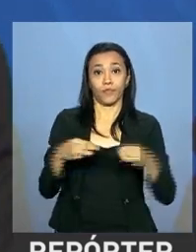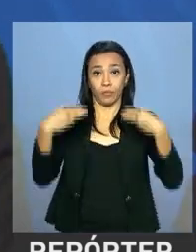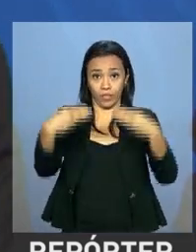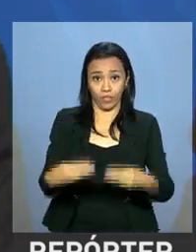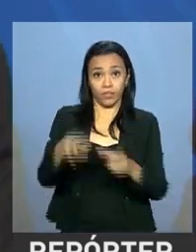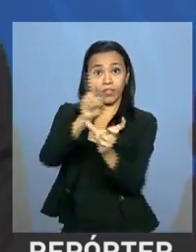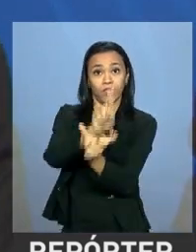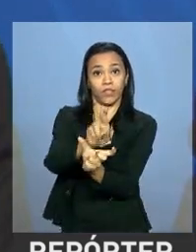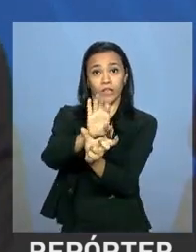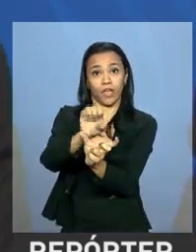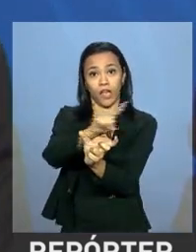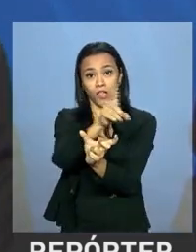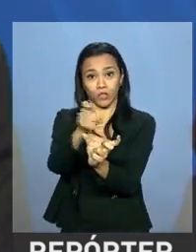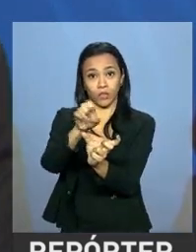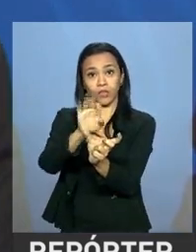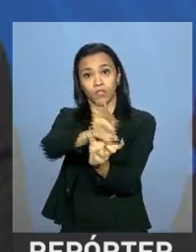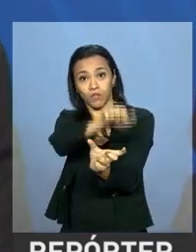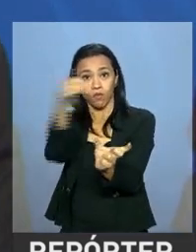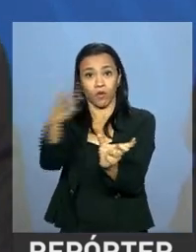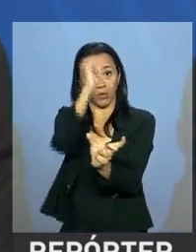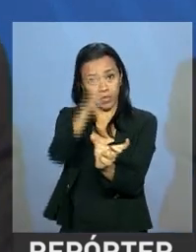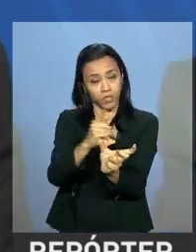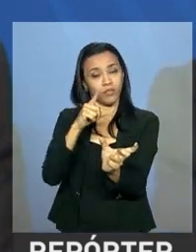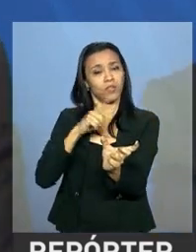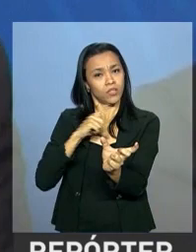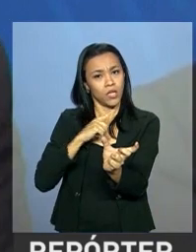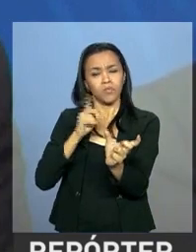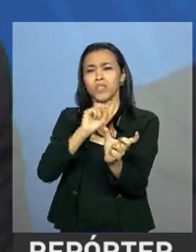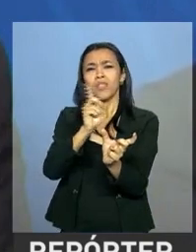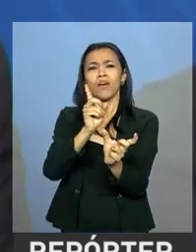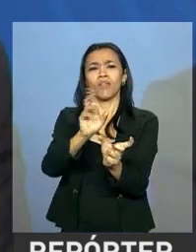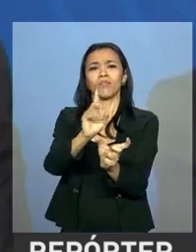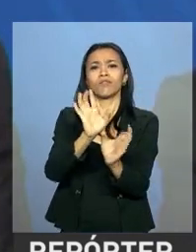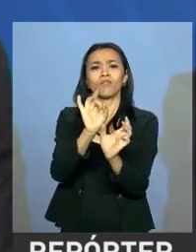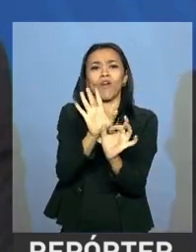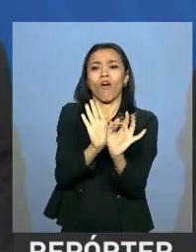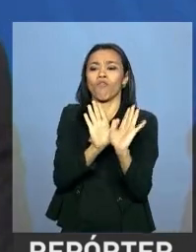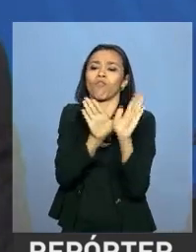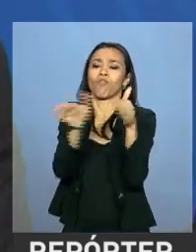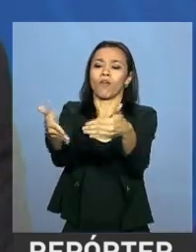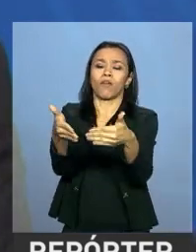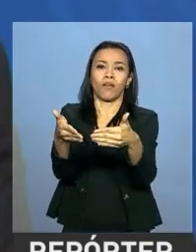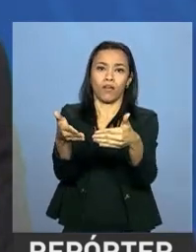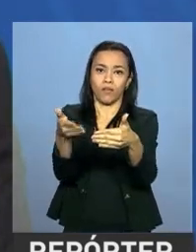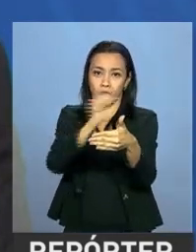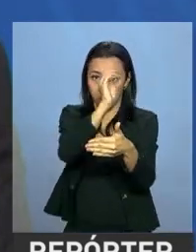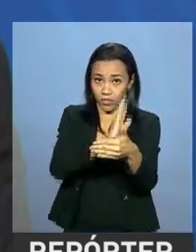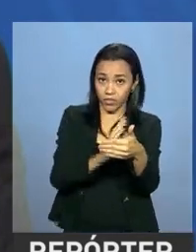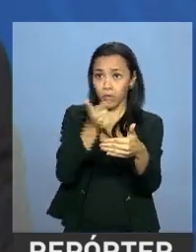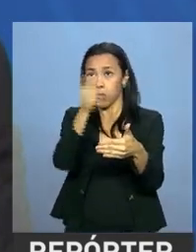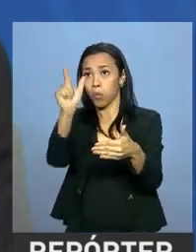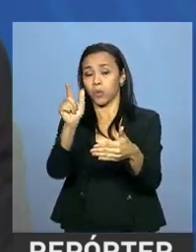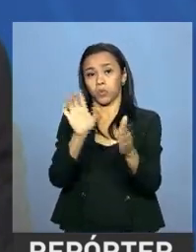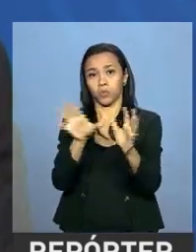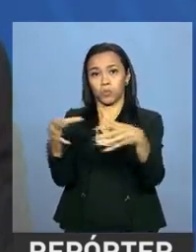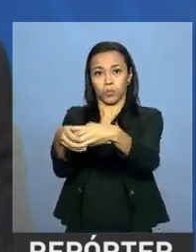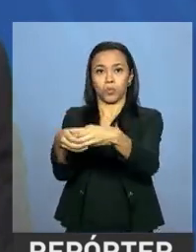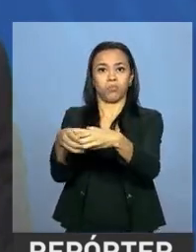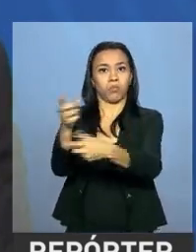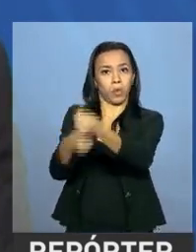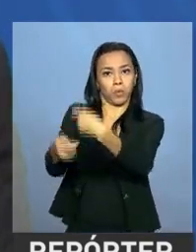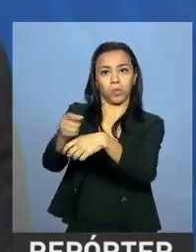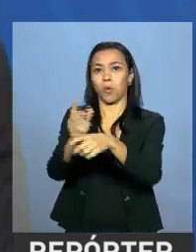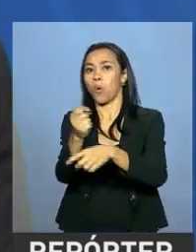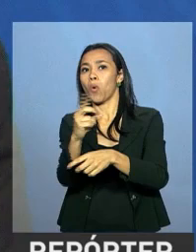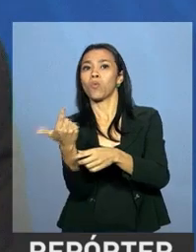temos procurado fazer exatamente isso não centralizar ou focar a nossa relação com este Ou aquele bloco ou com